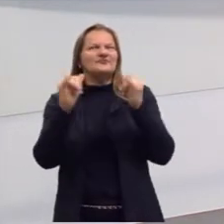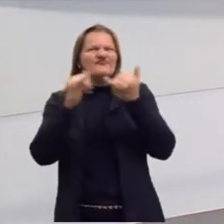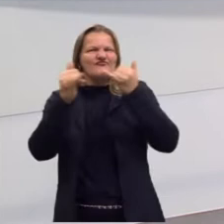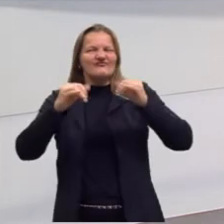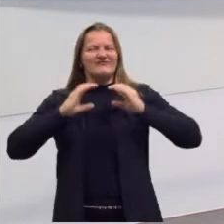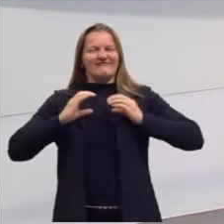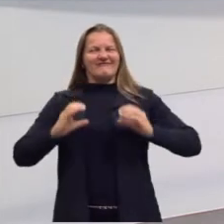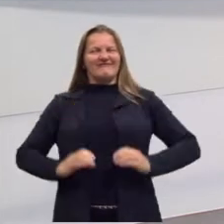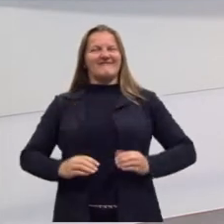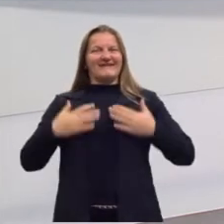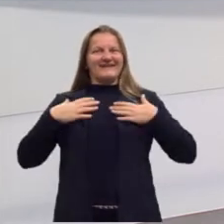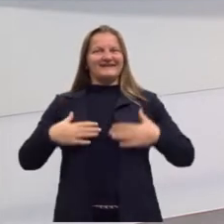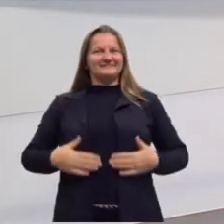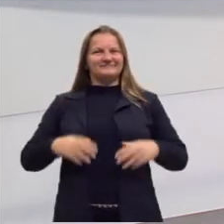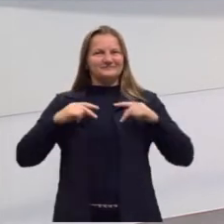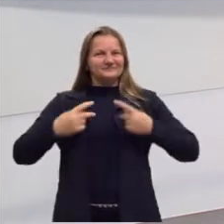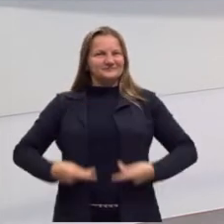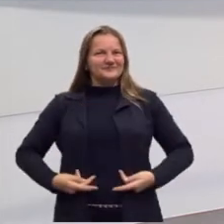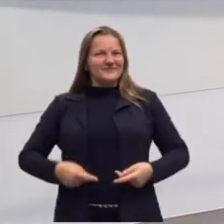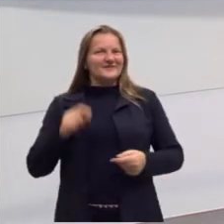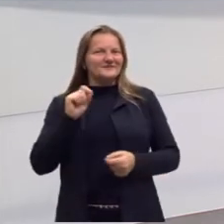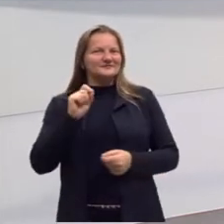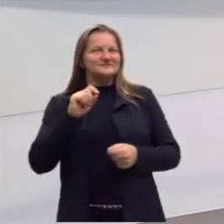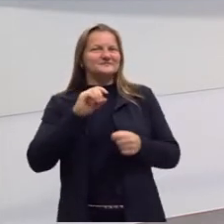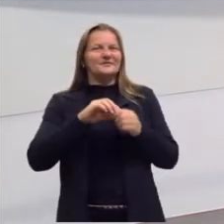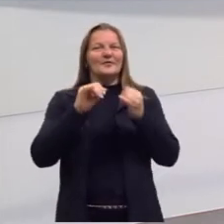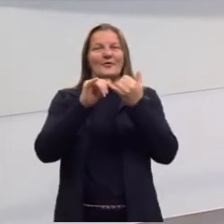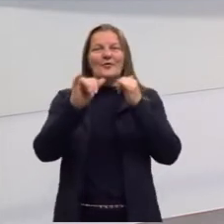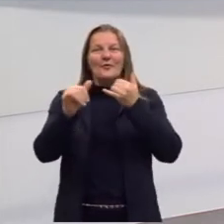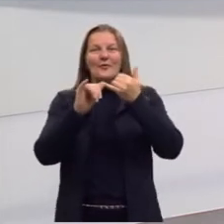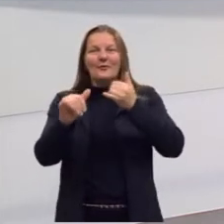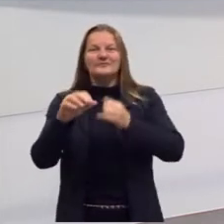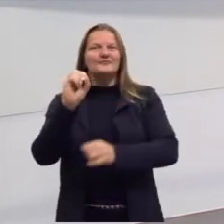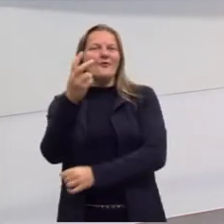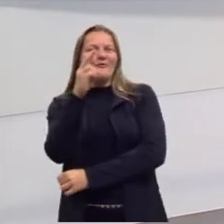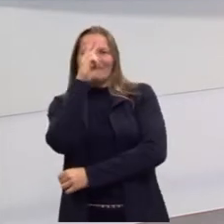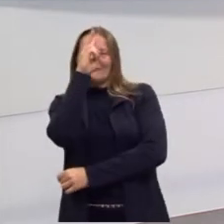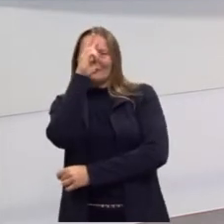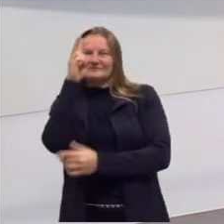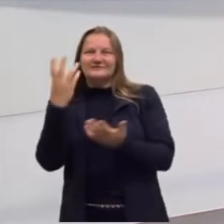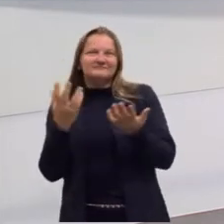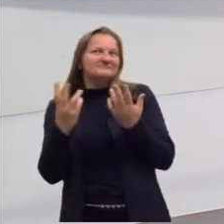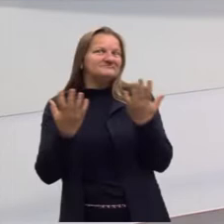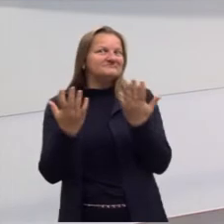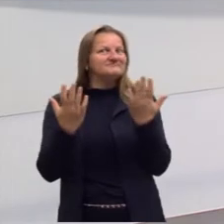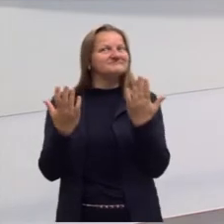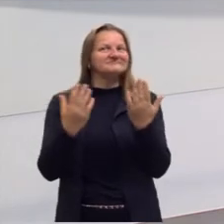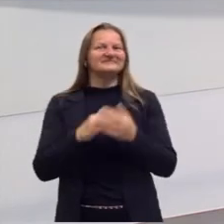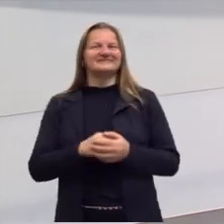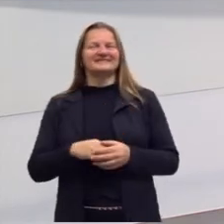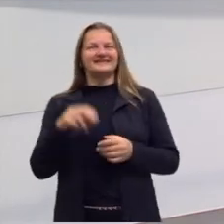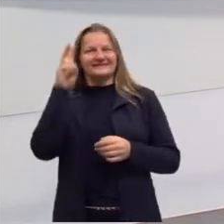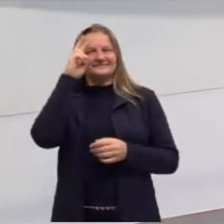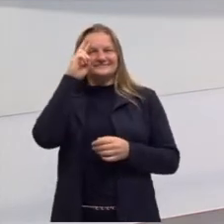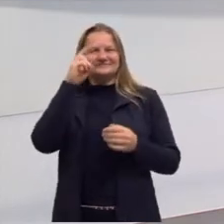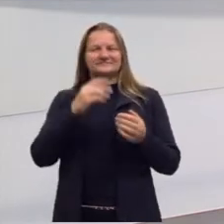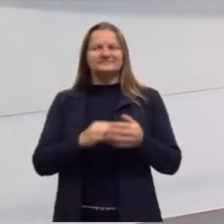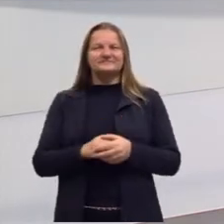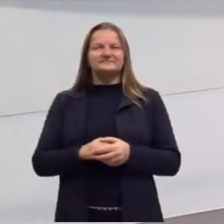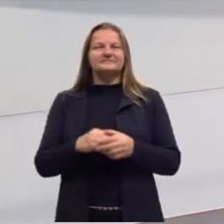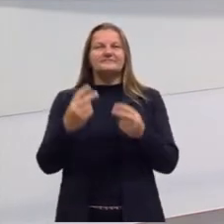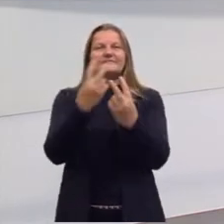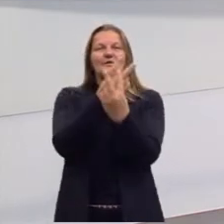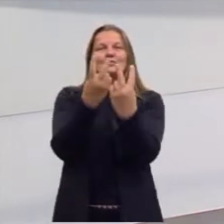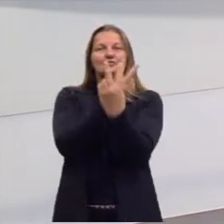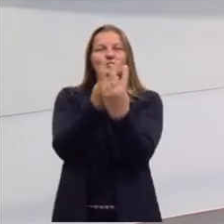no corpo humano né se o que gerava então o choque era a corrente ou a voltagem né então é um